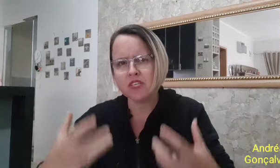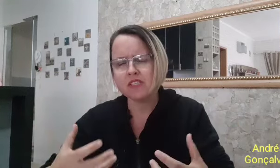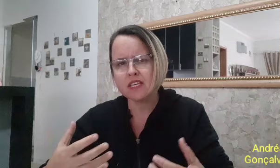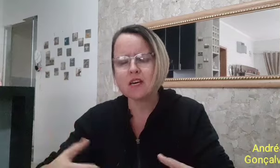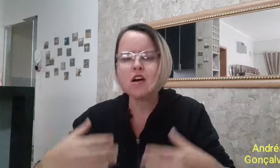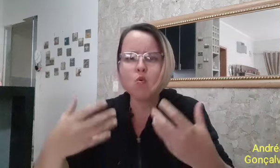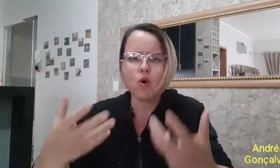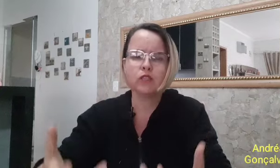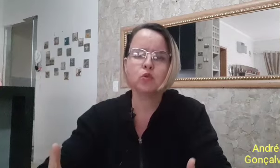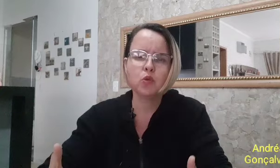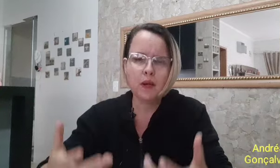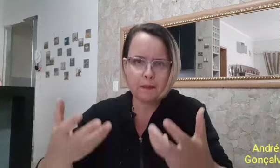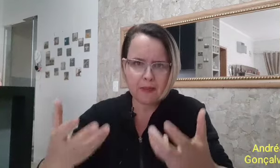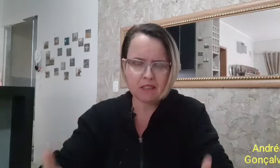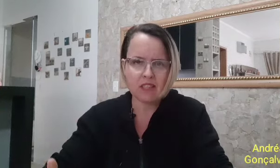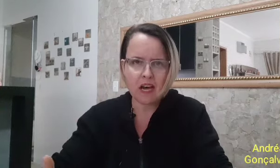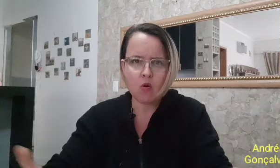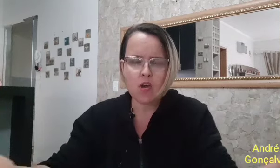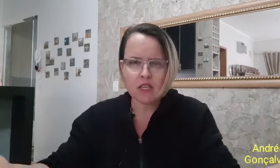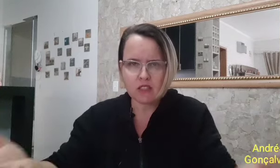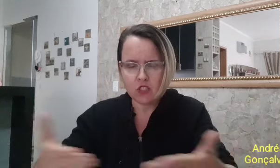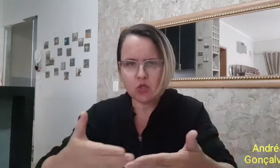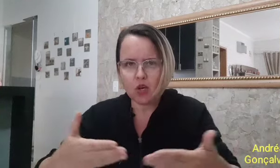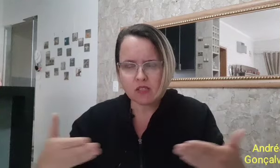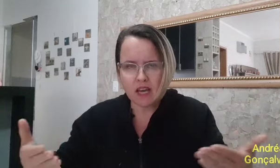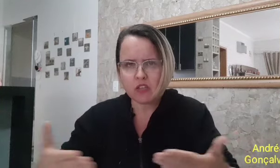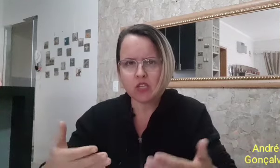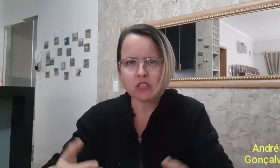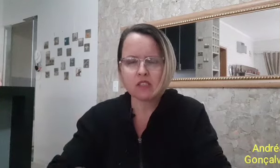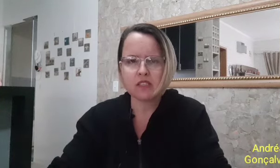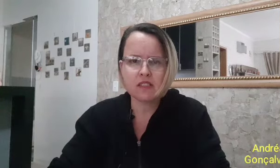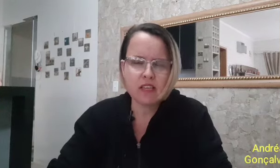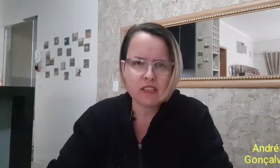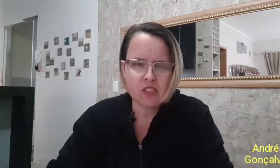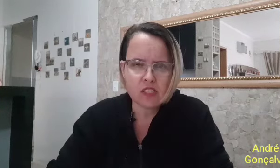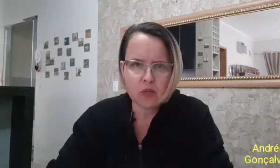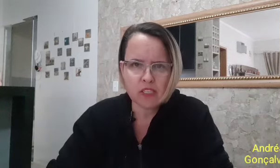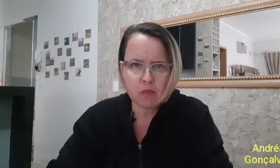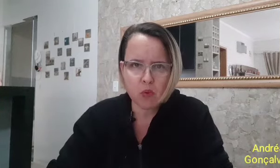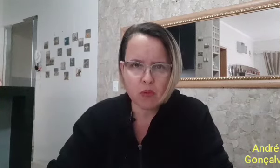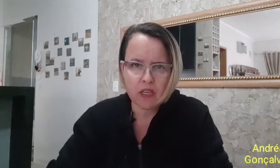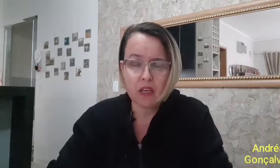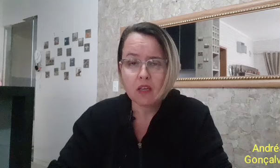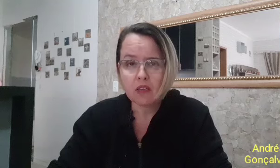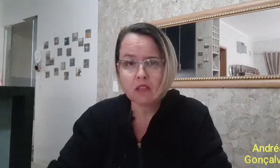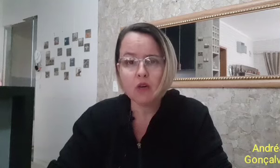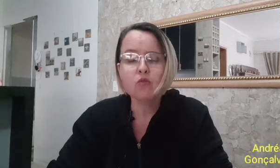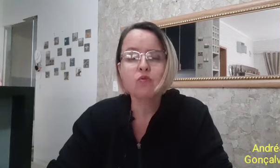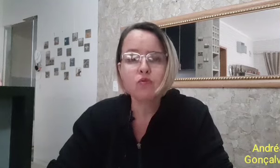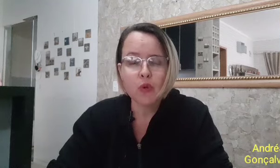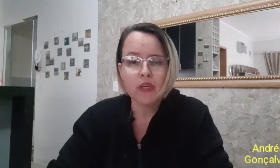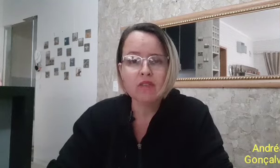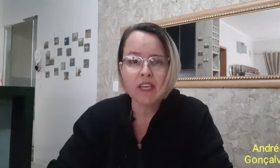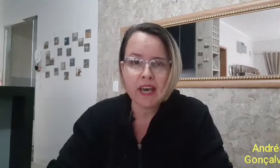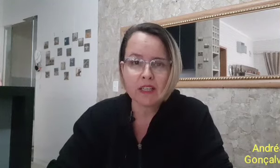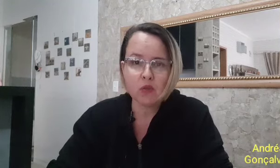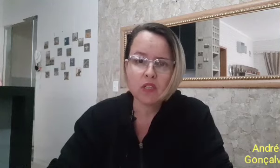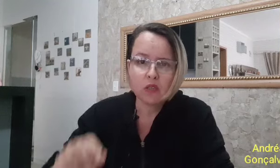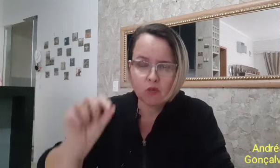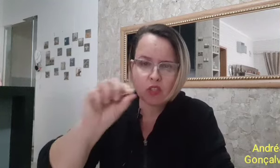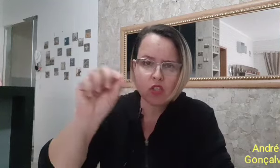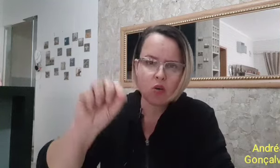física quanto mental de nós agentes de segurança pública então foi